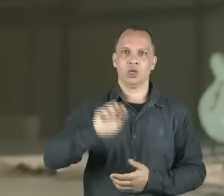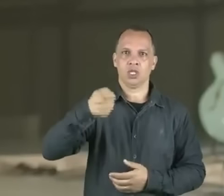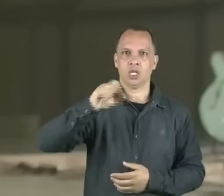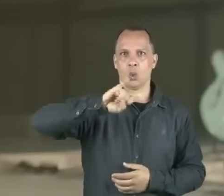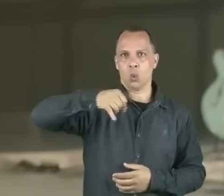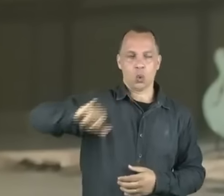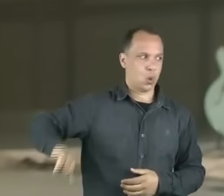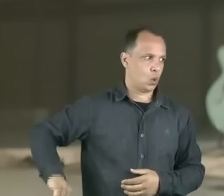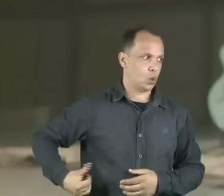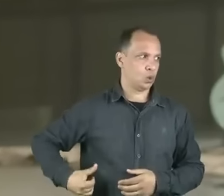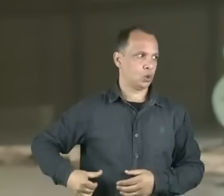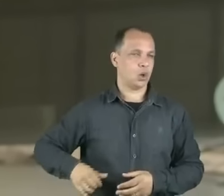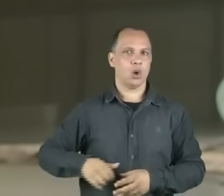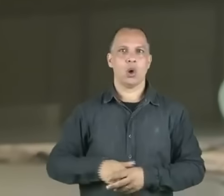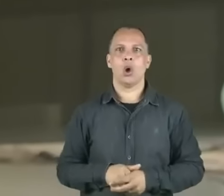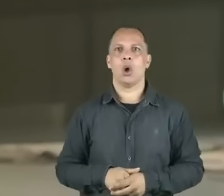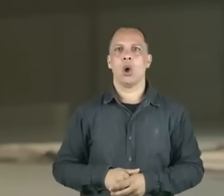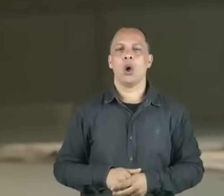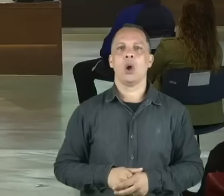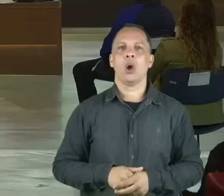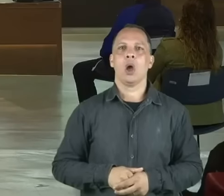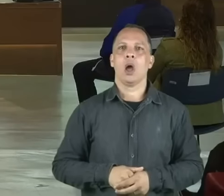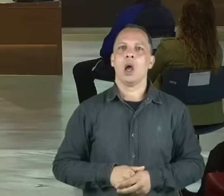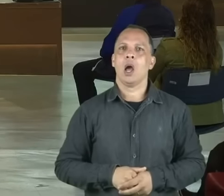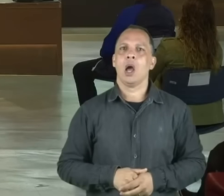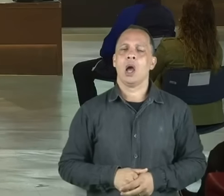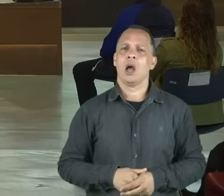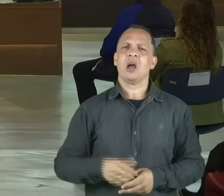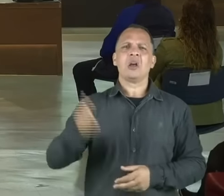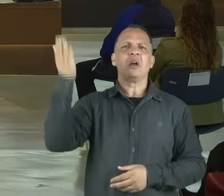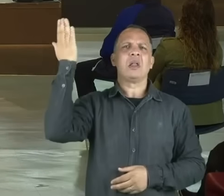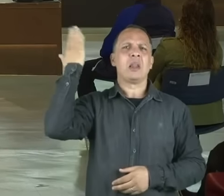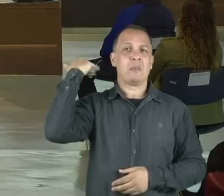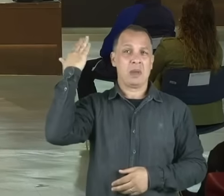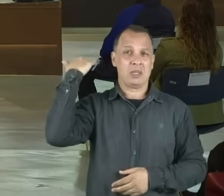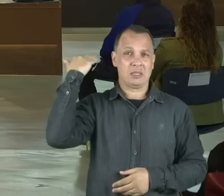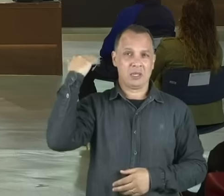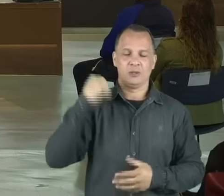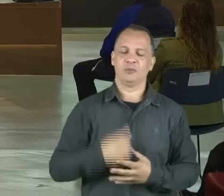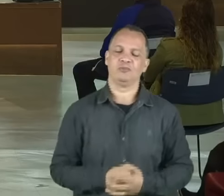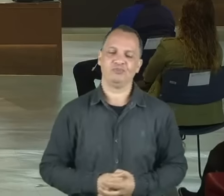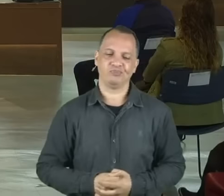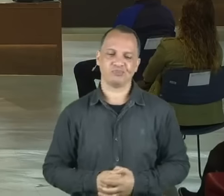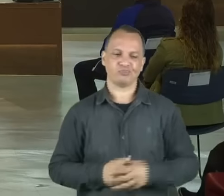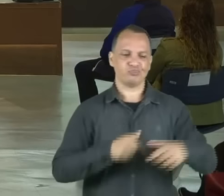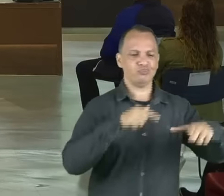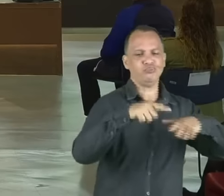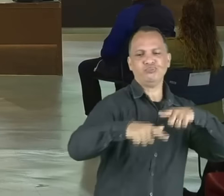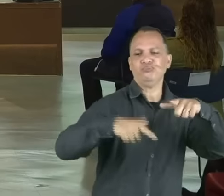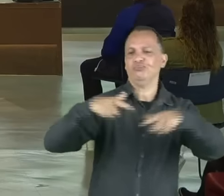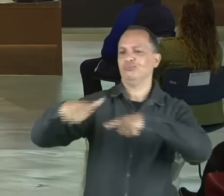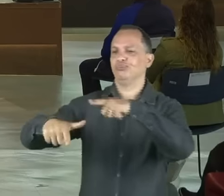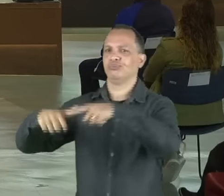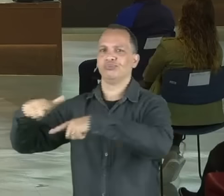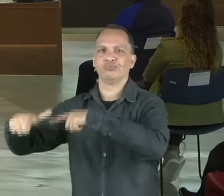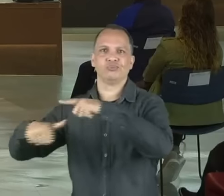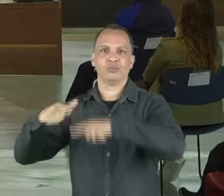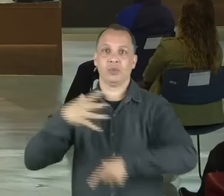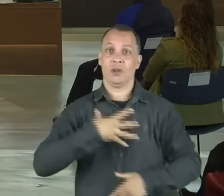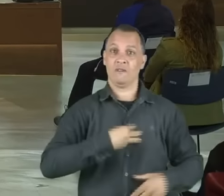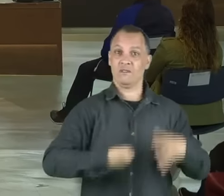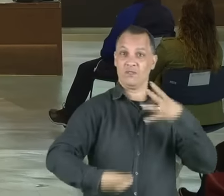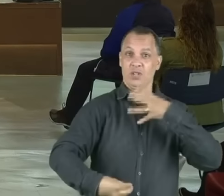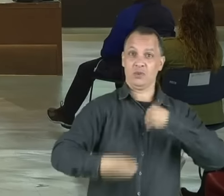Oi Jô perdeu as suas posses Oi Jô perdeu seus